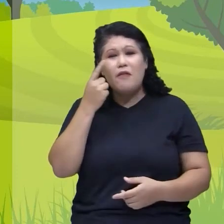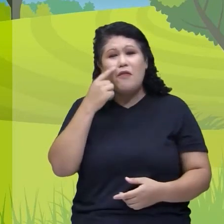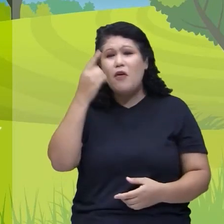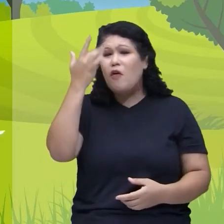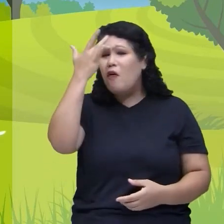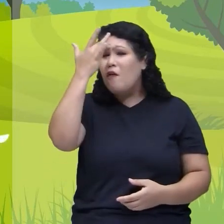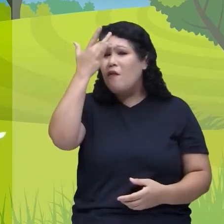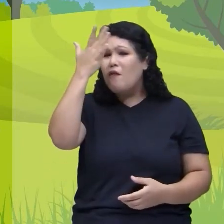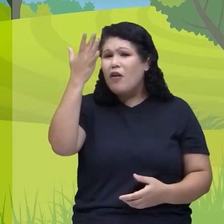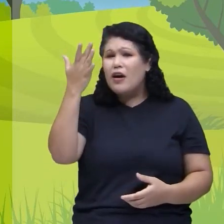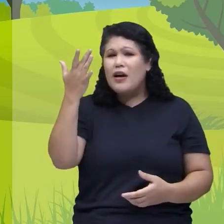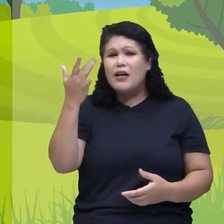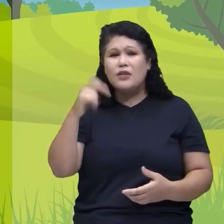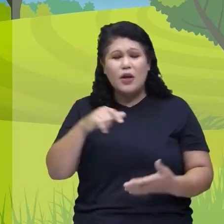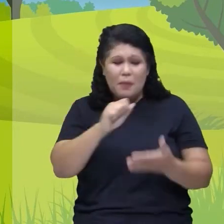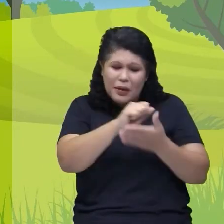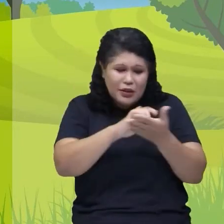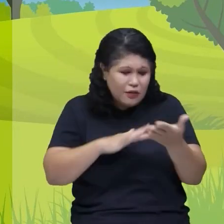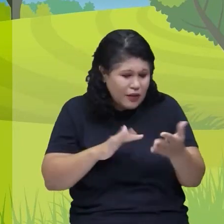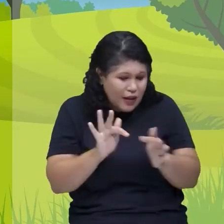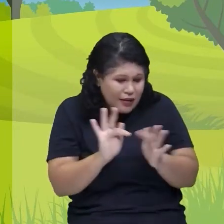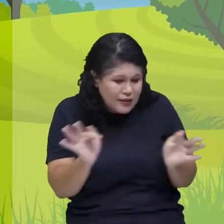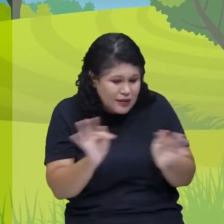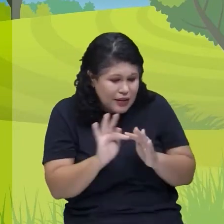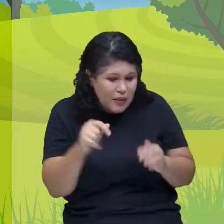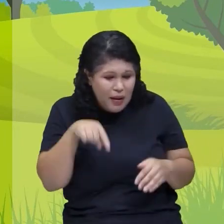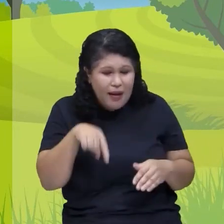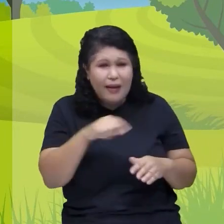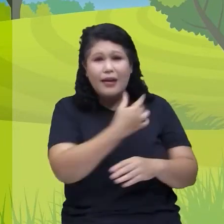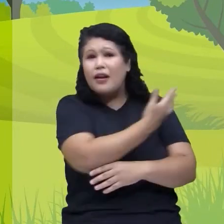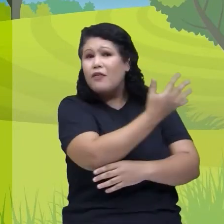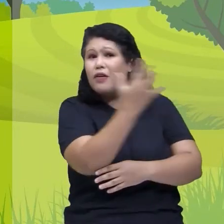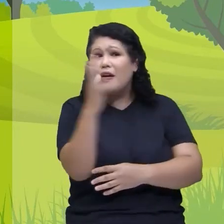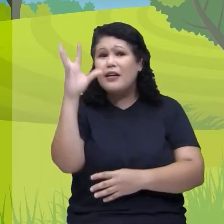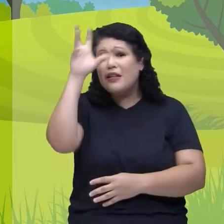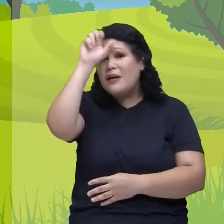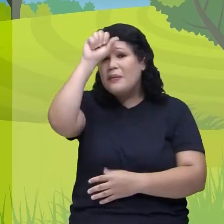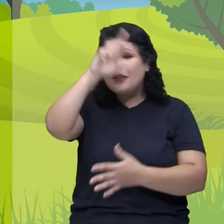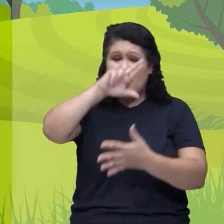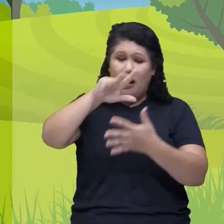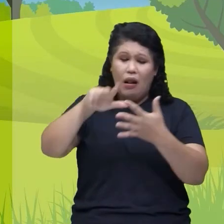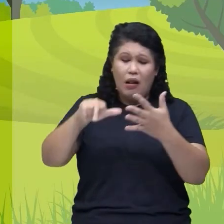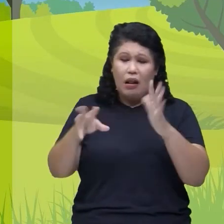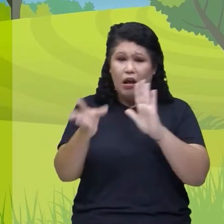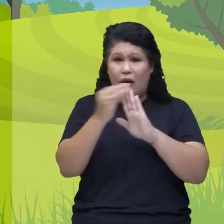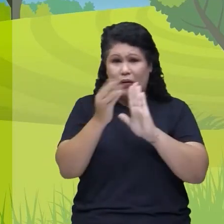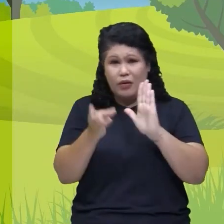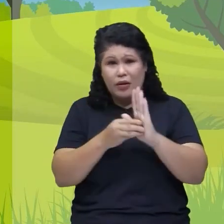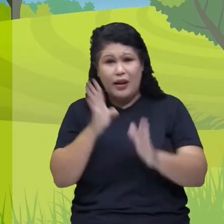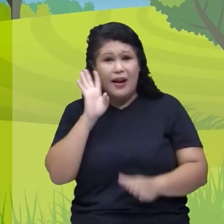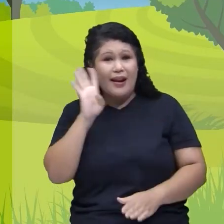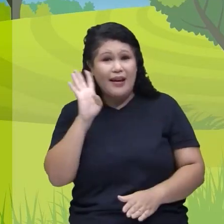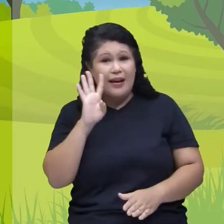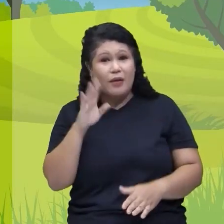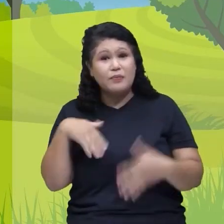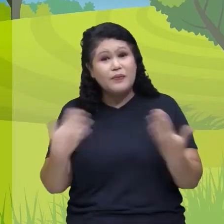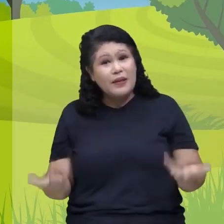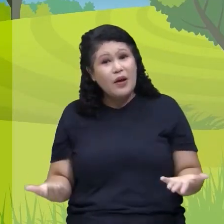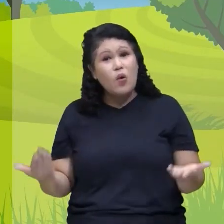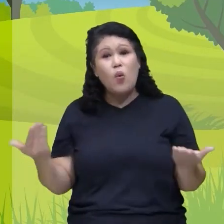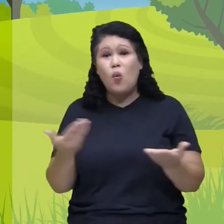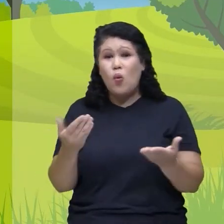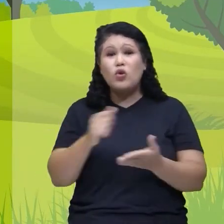fácil? Numa atividade simples na floresta, a gente pode aprender tanta coisa legal? Então, essa é a nossa atividade de